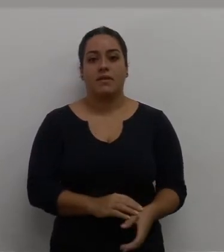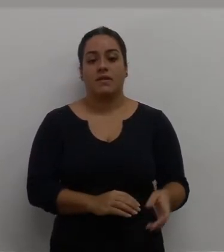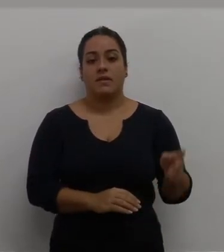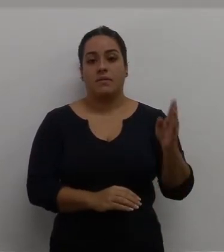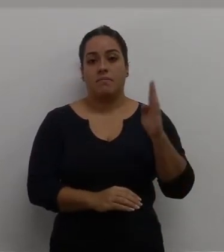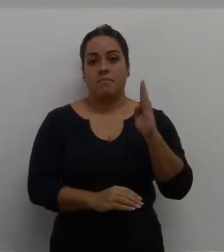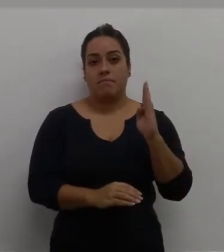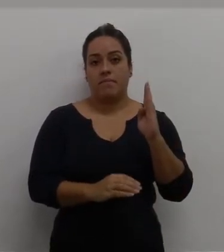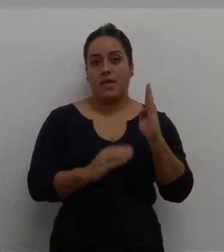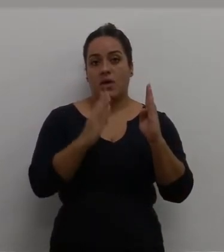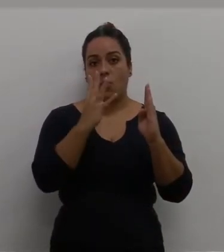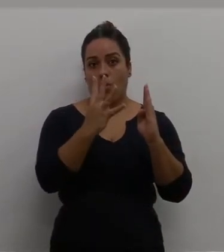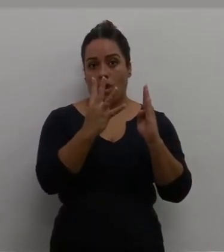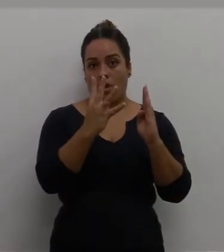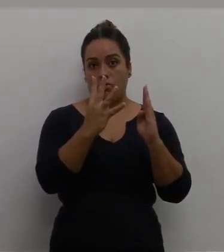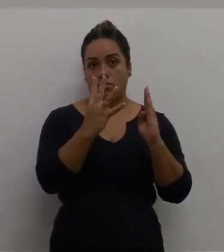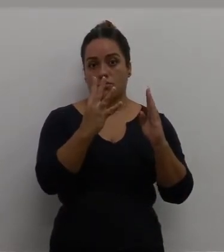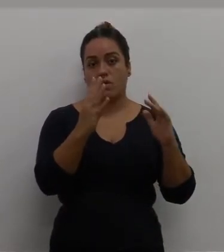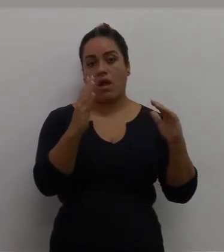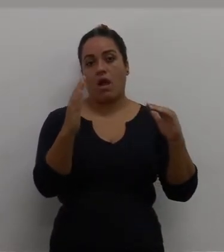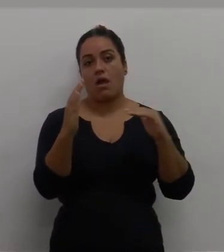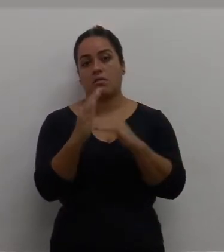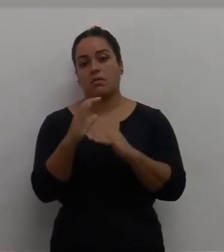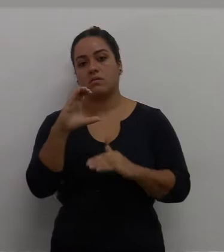de B4 até